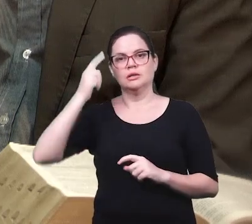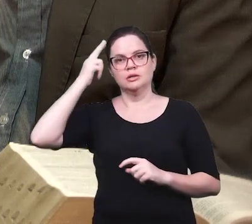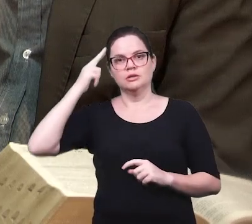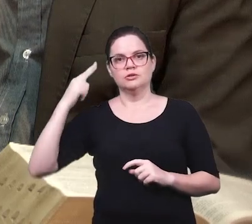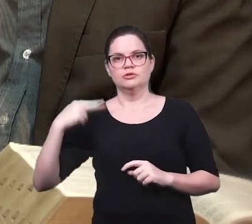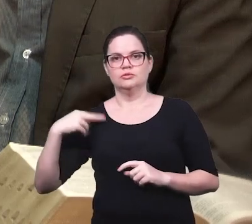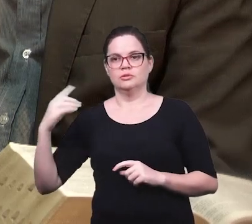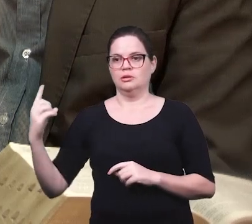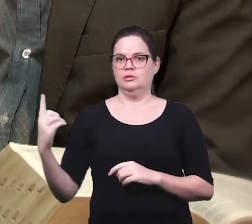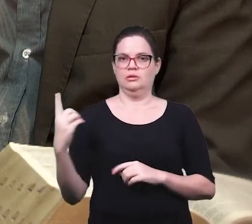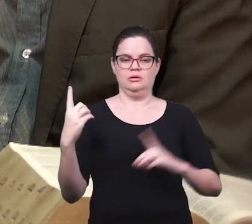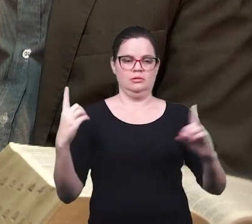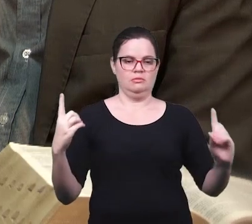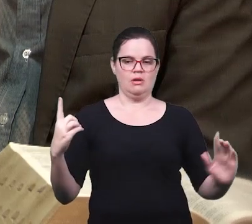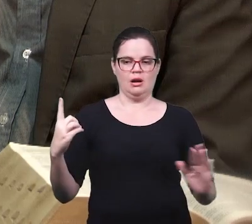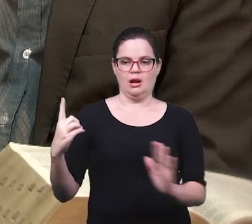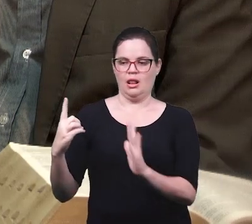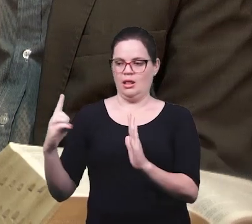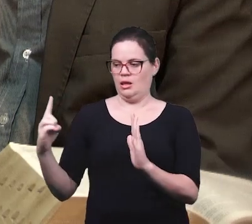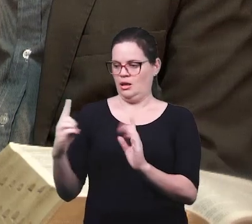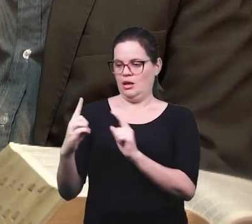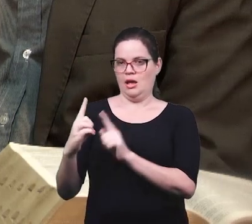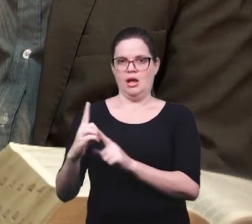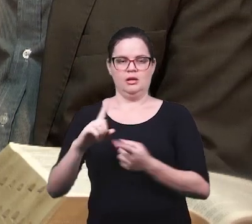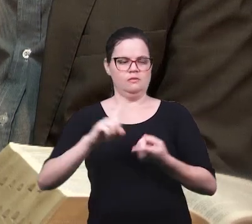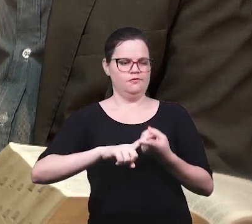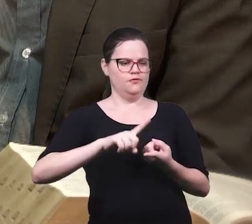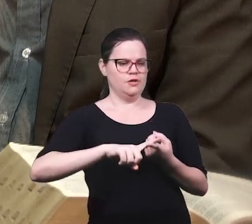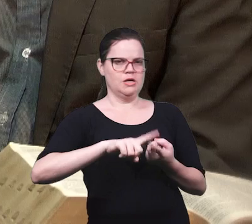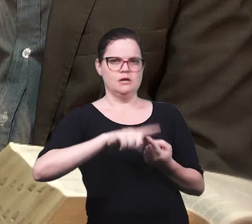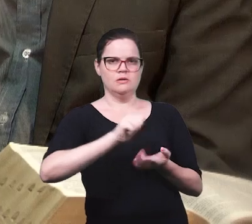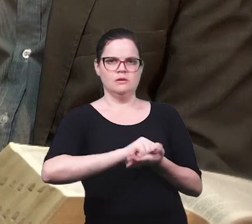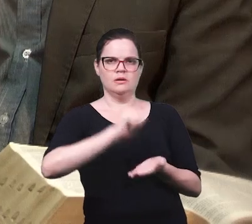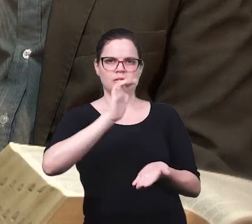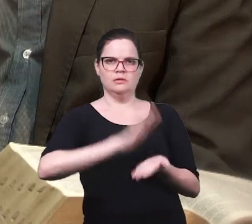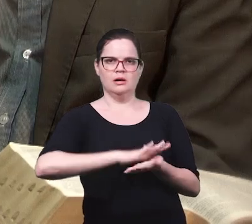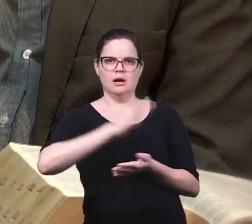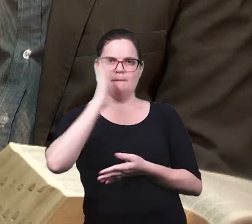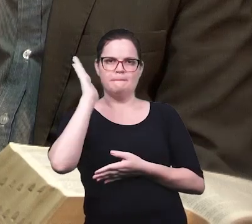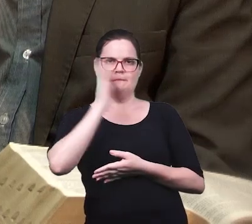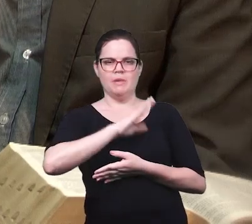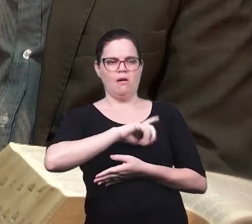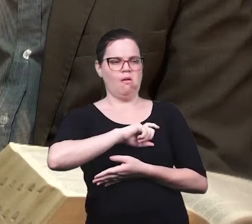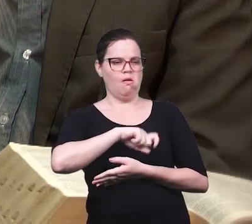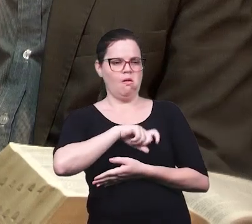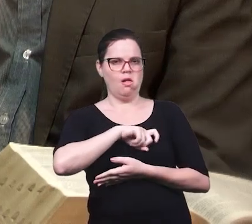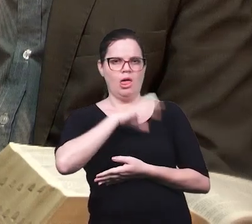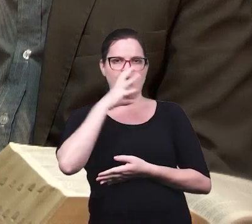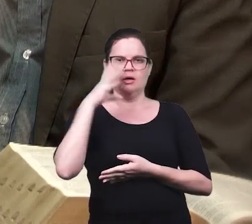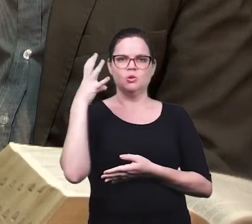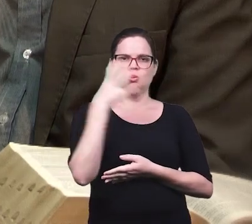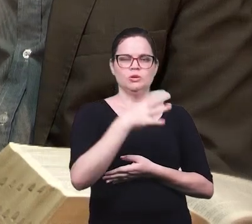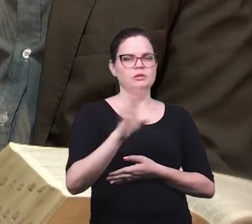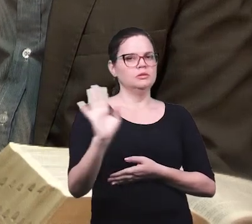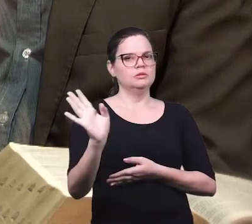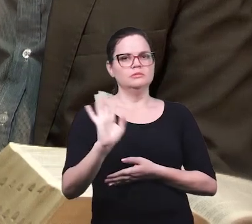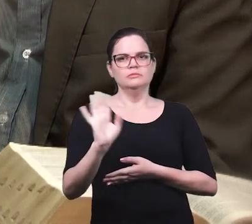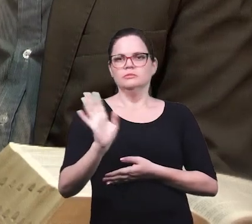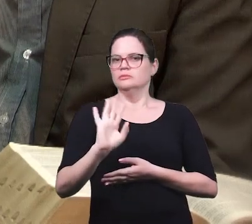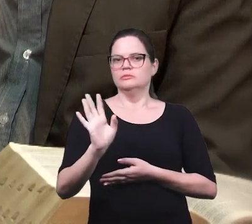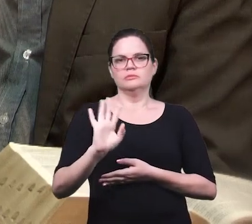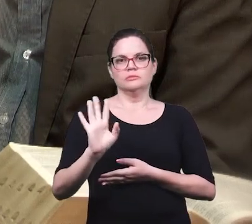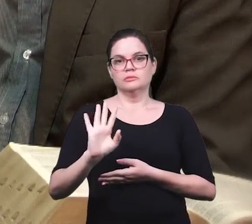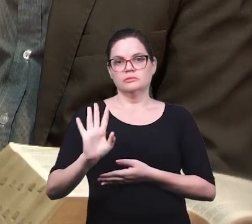seus irmãos, ele não se vinga. Ele não se vinga, ele não impõe maldade para os seus irmãos, não impõe julgo para eles. Mas muito